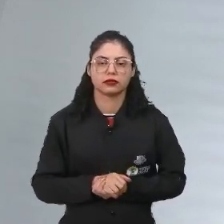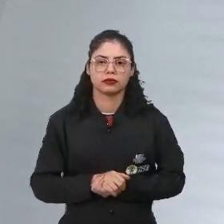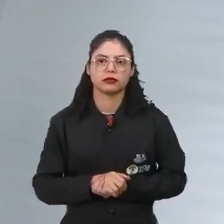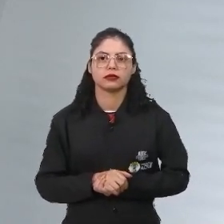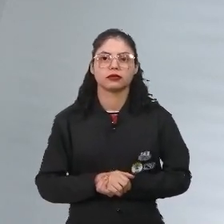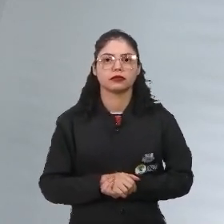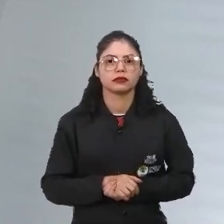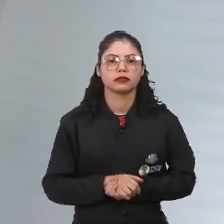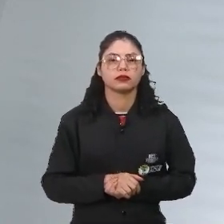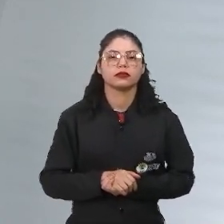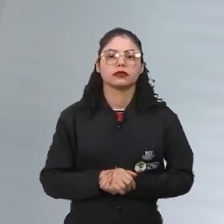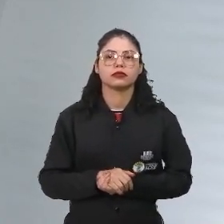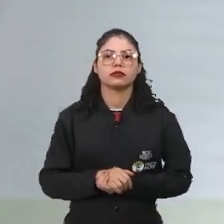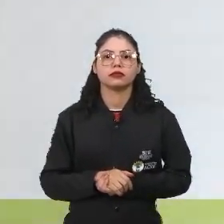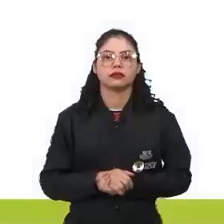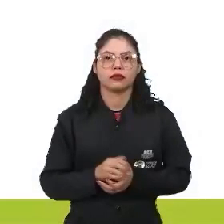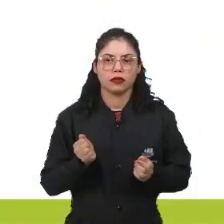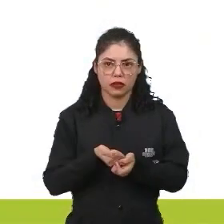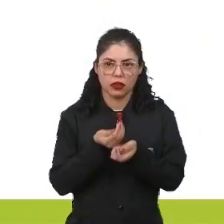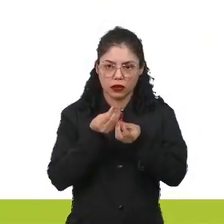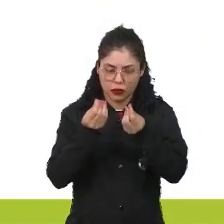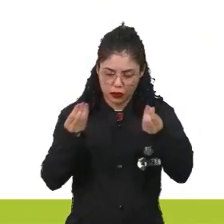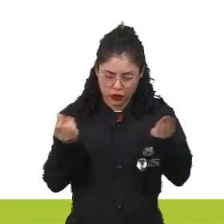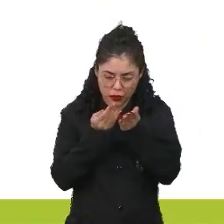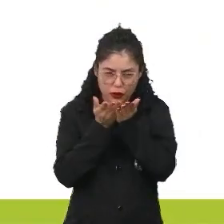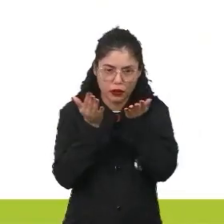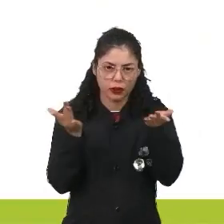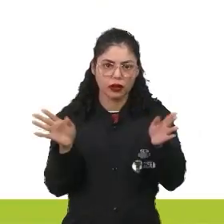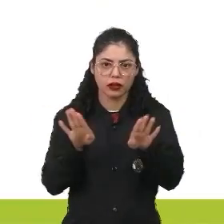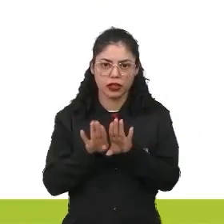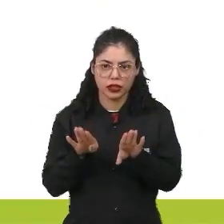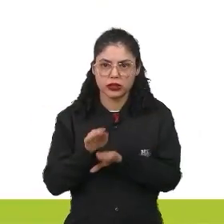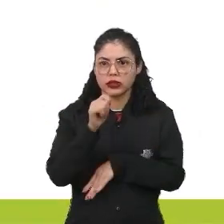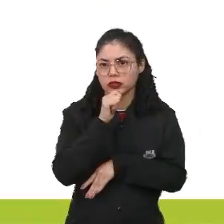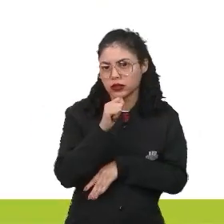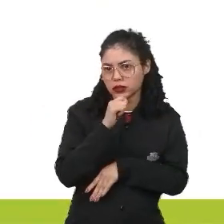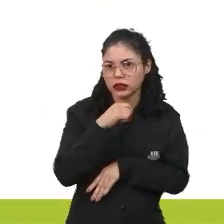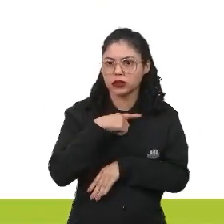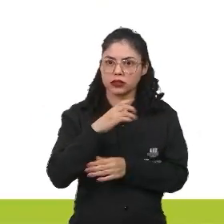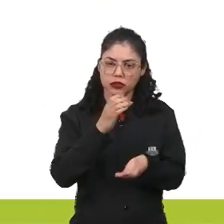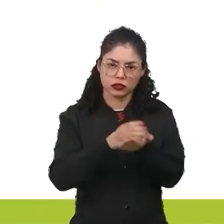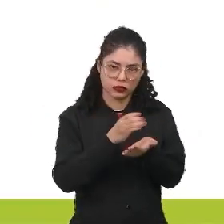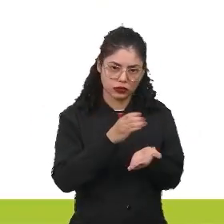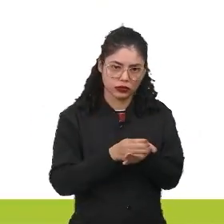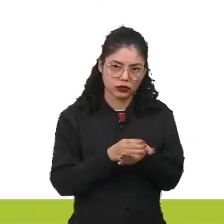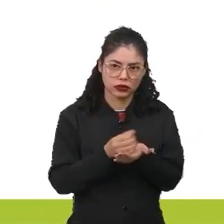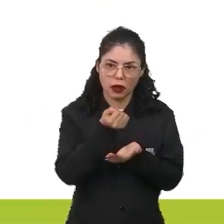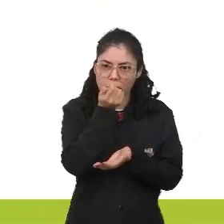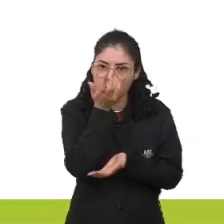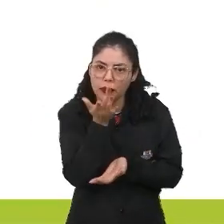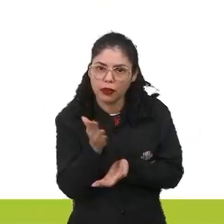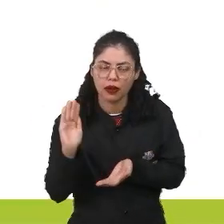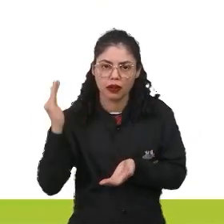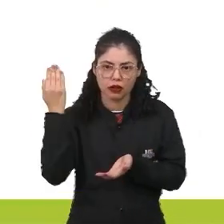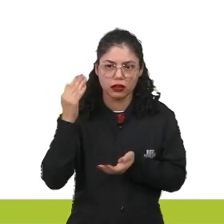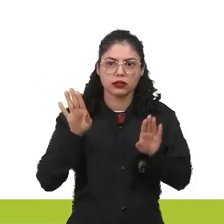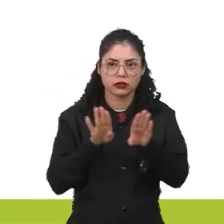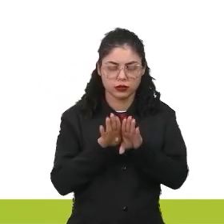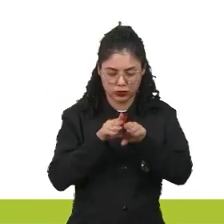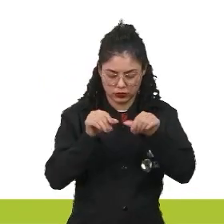de serragem, e areia. Então, em um recipiente eu tenho um pó de madeira e